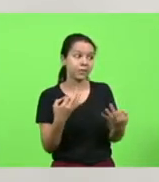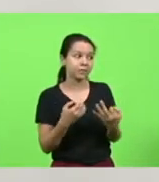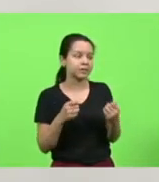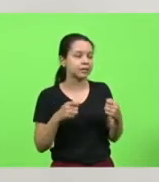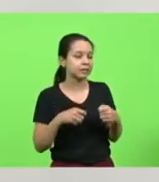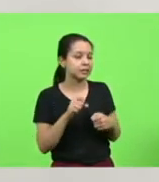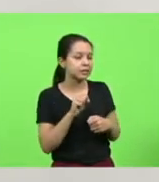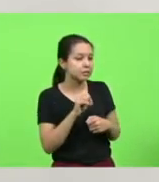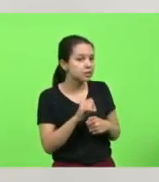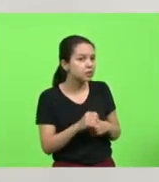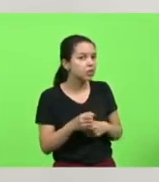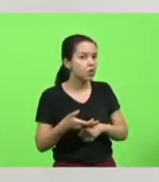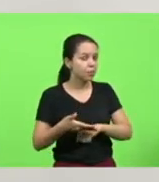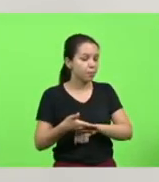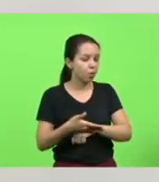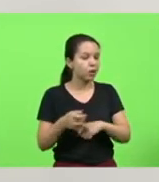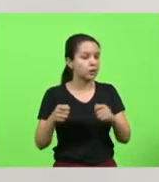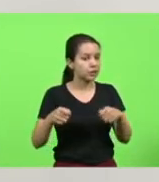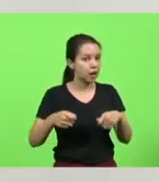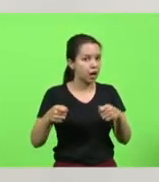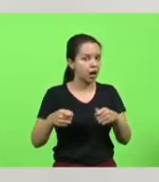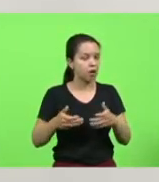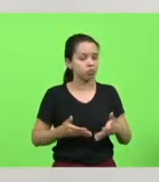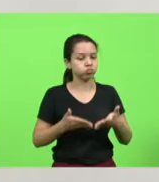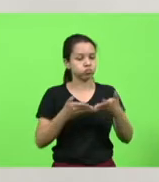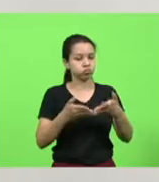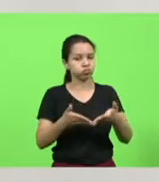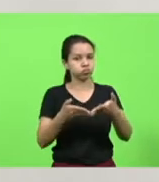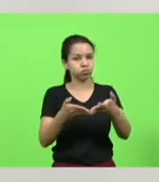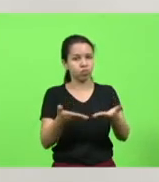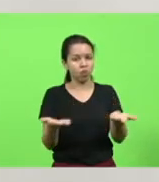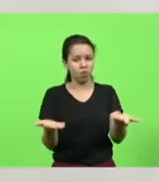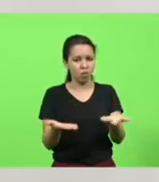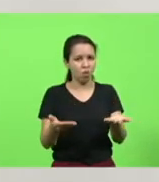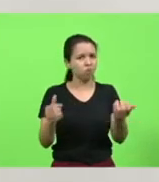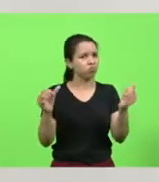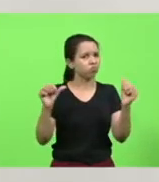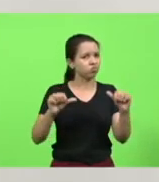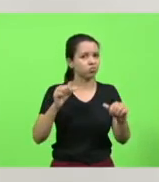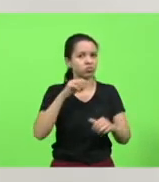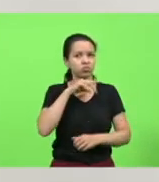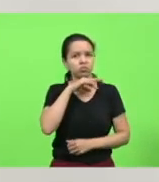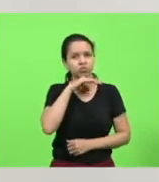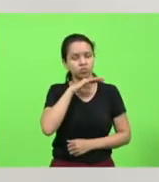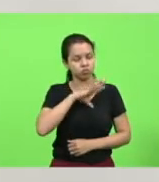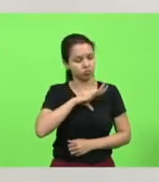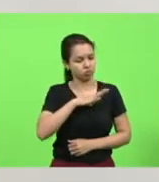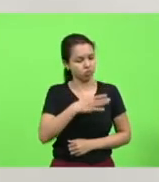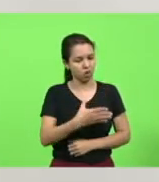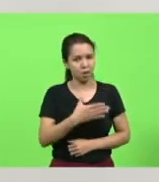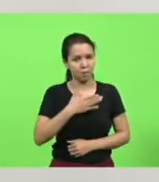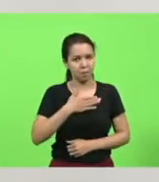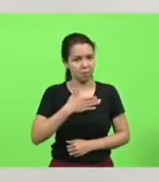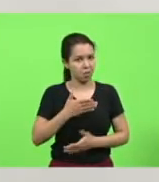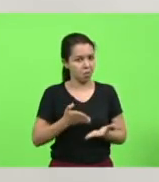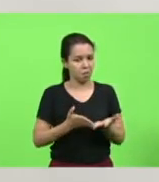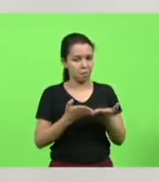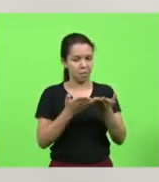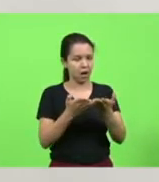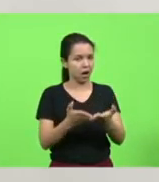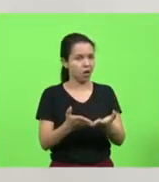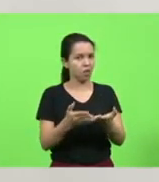tivesse condições de ali navegar. Hoje é uma grande armadilha. Seria, eu não tenho coragem de botar os meus barquinhos ali, eles falando,